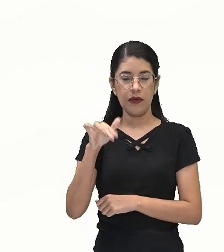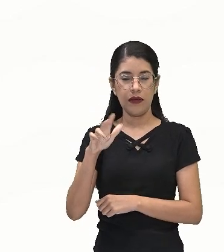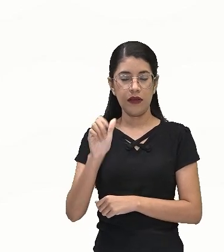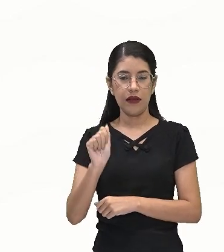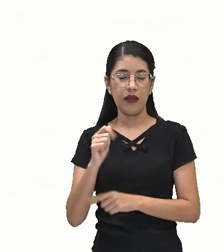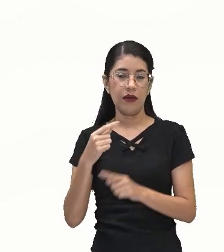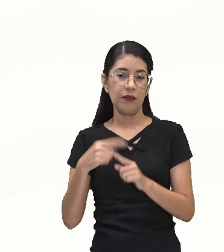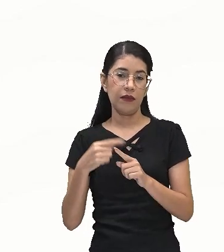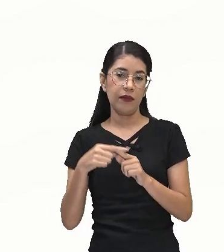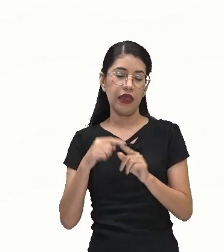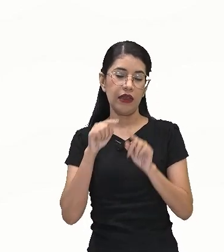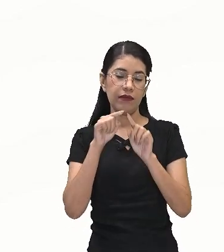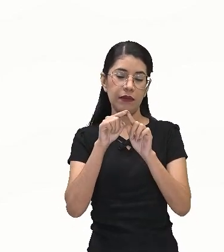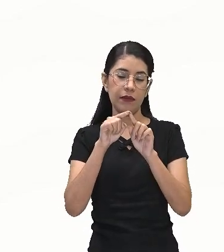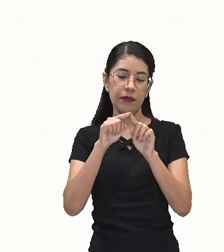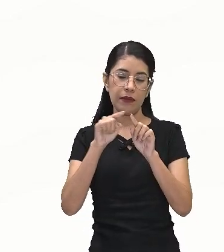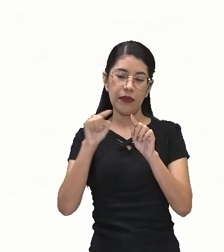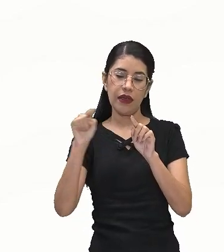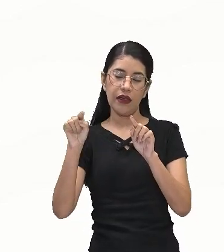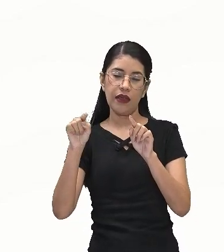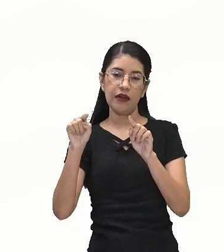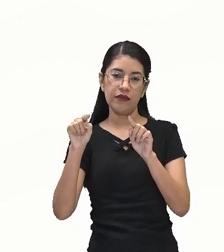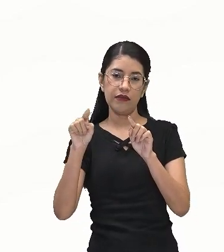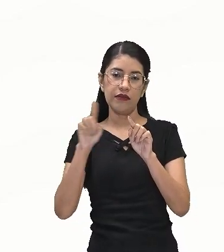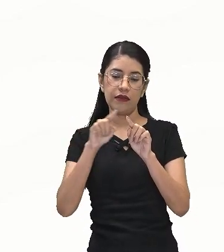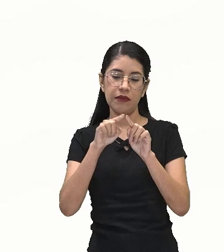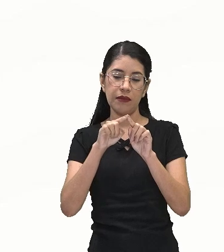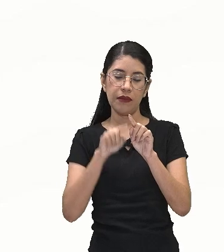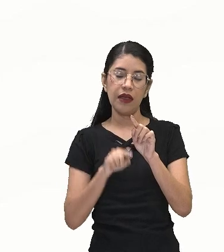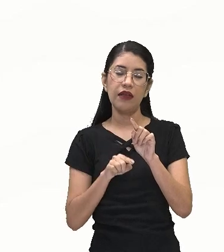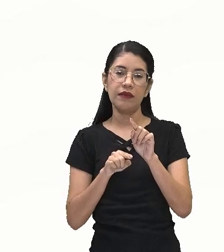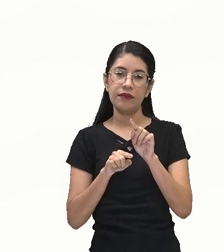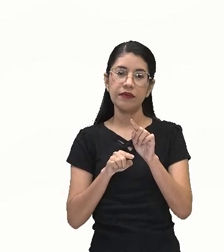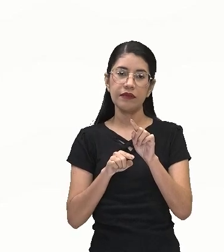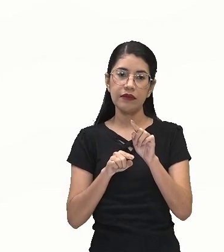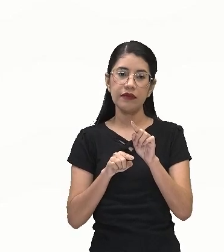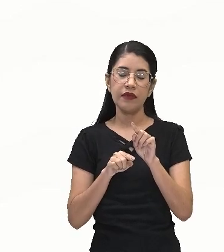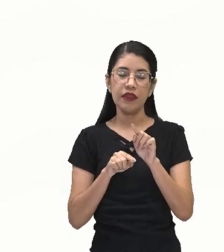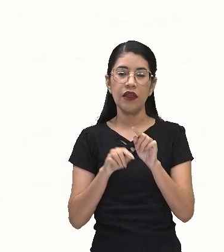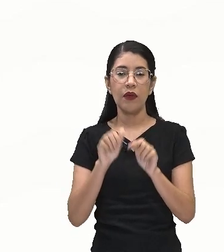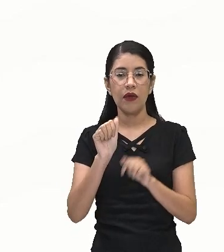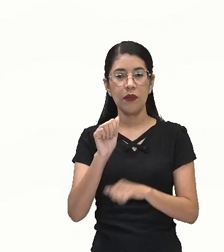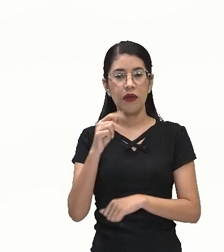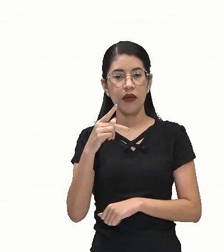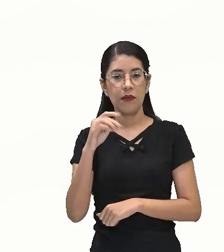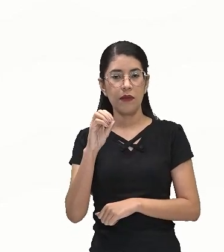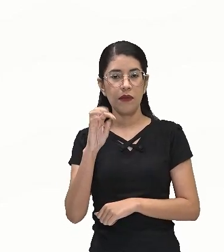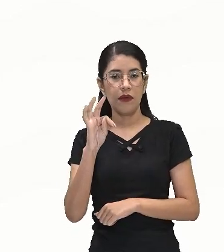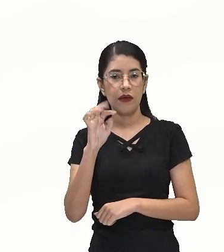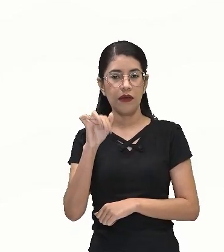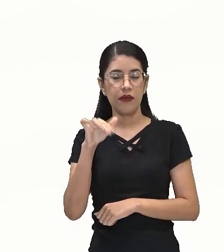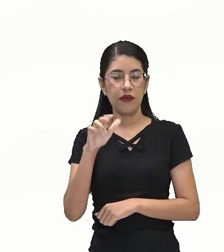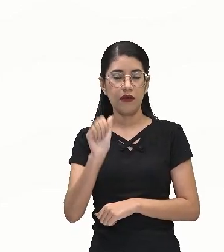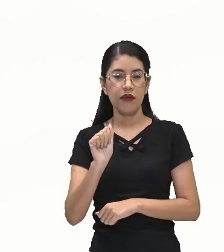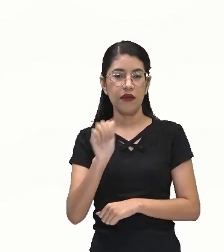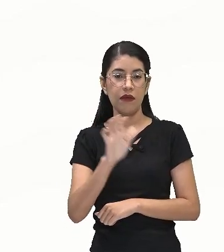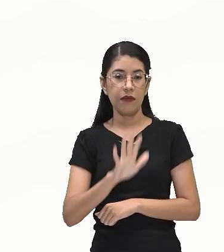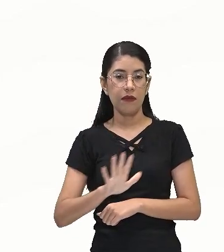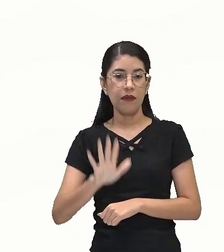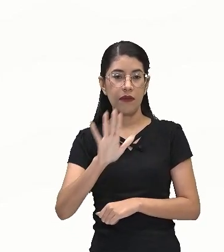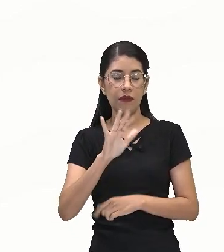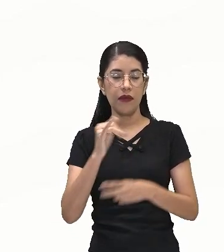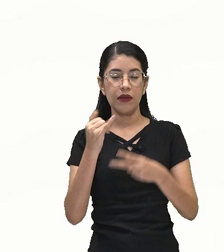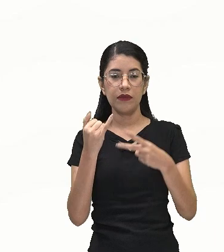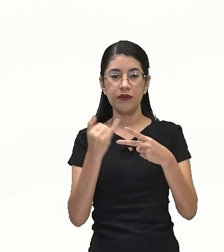sai do centro e vai até o meio ali de cada lado. A área de cada um desses polígonos é igual